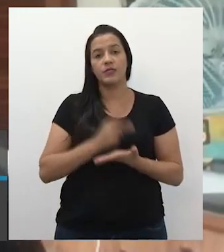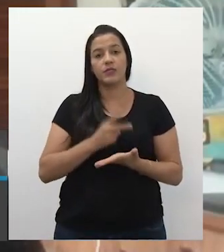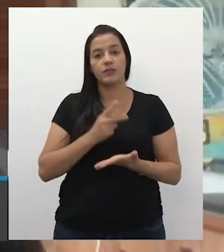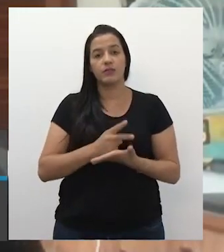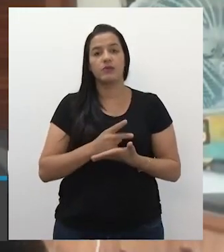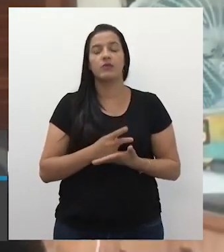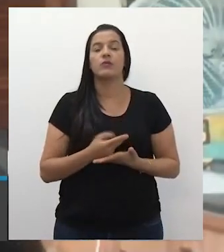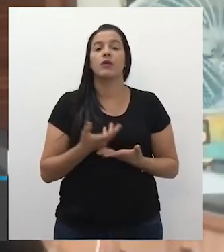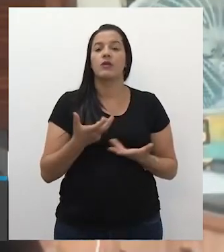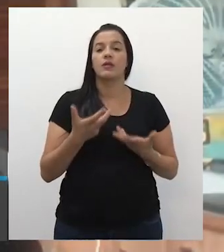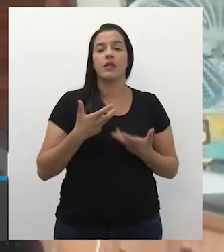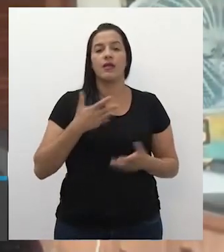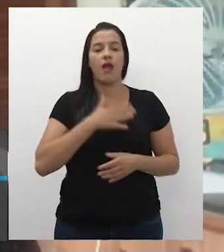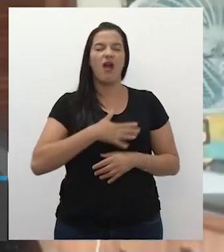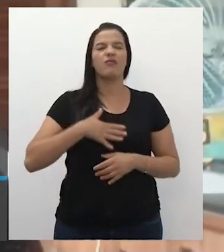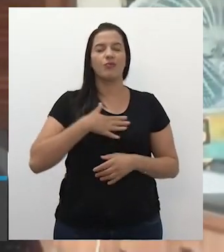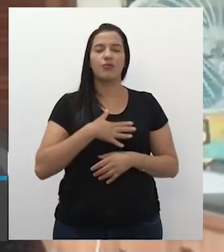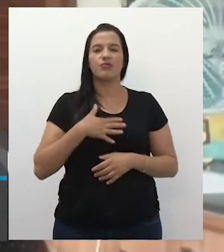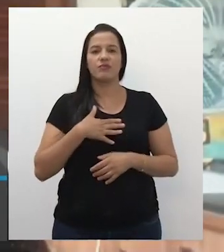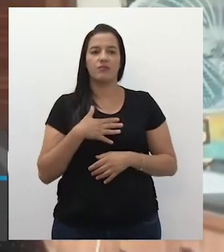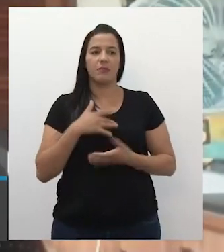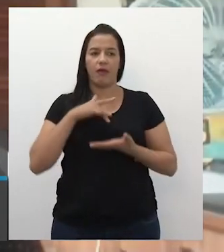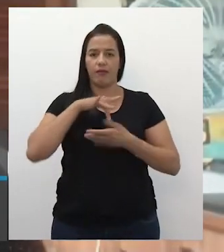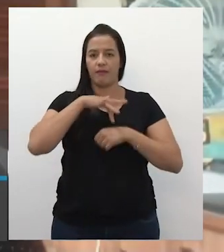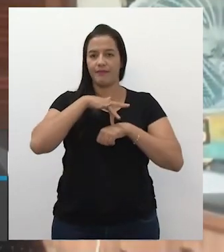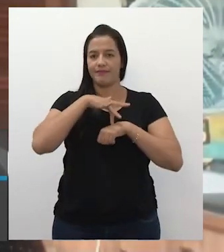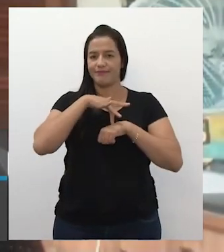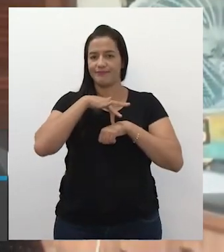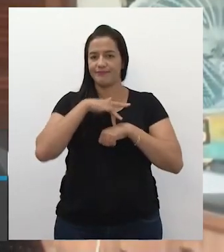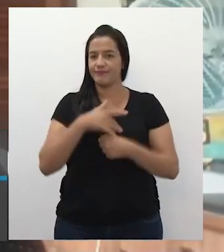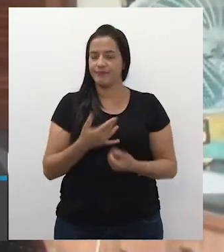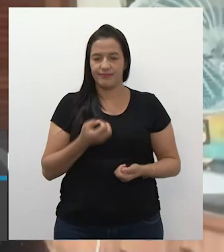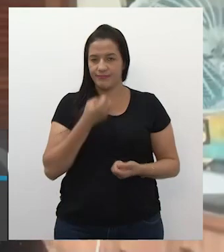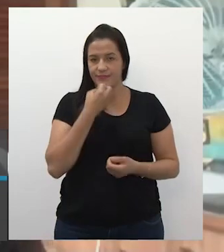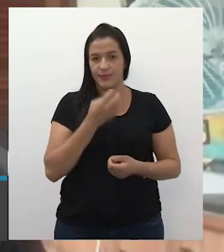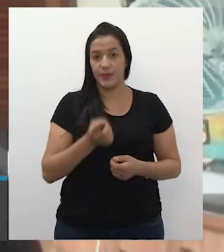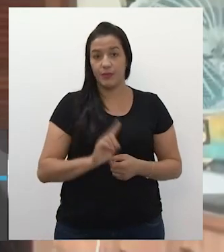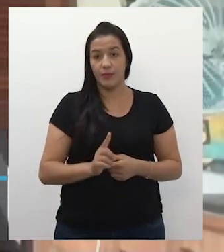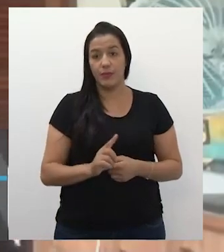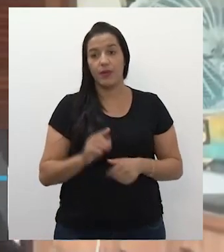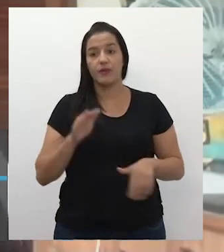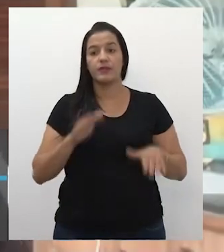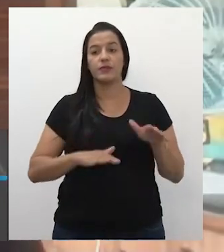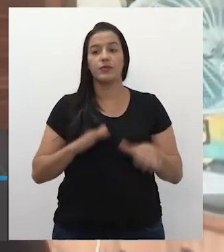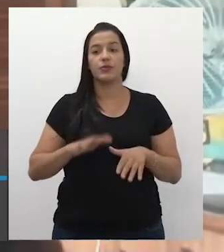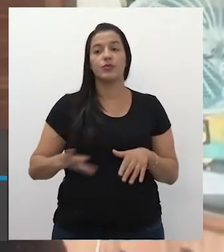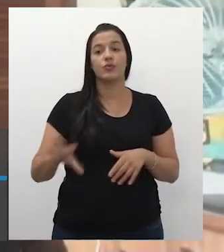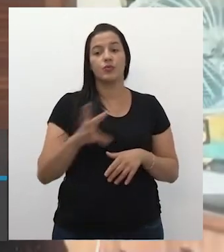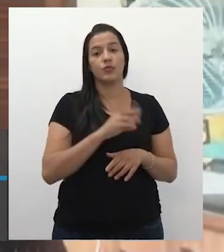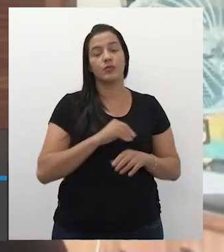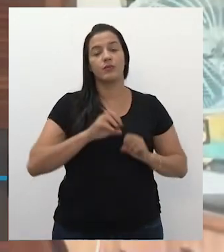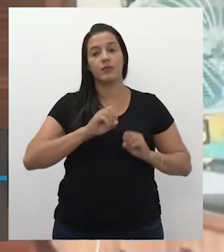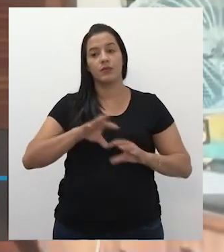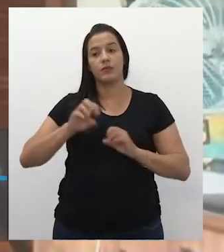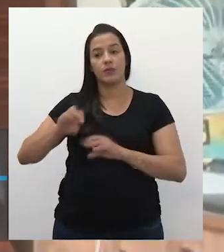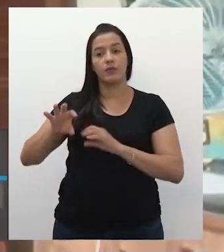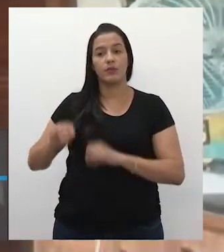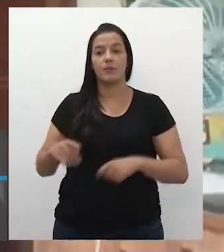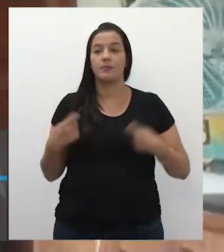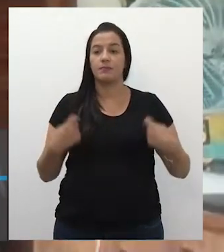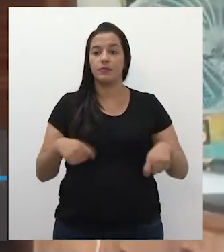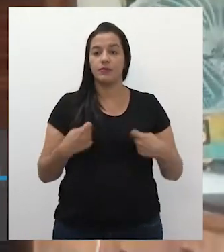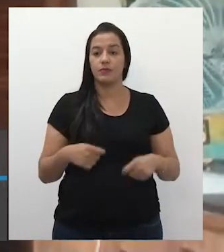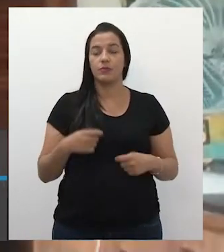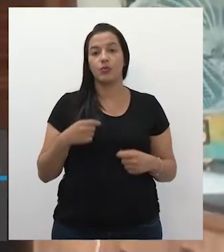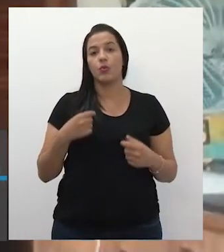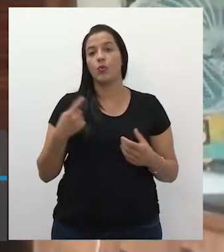de conta que está gostando da situação. Isso é muito nocivo, tá? Todos nós que trabalhamos com educação temos algo em